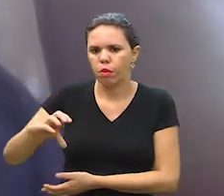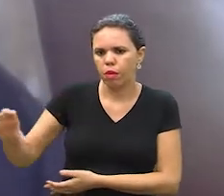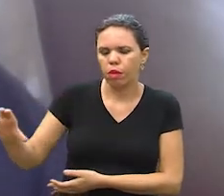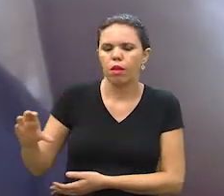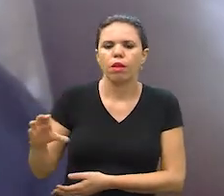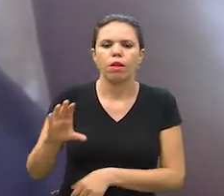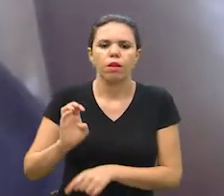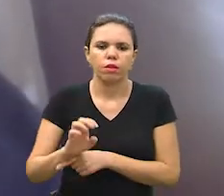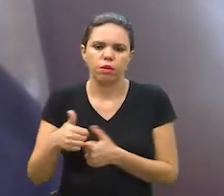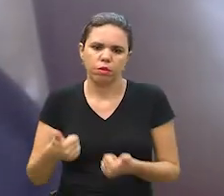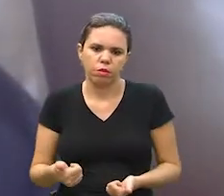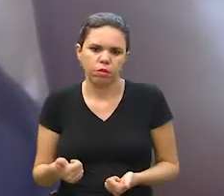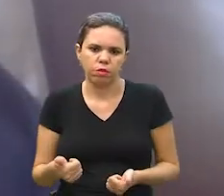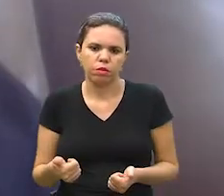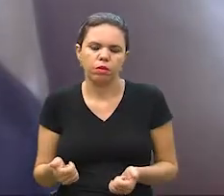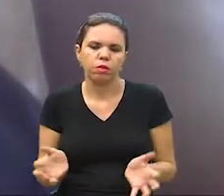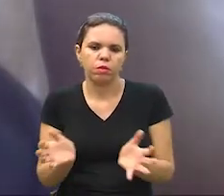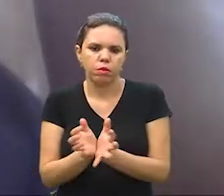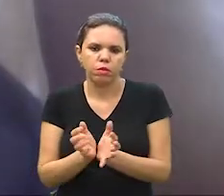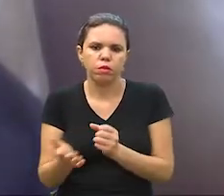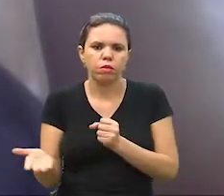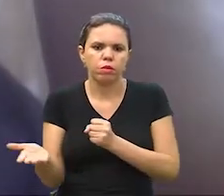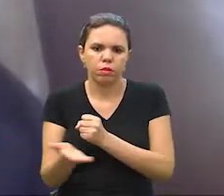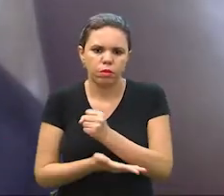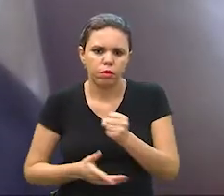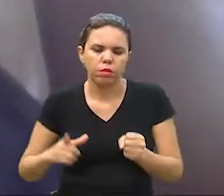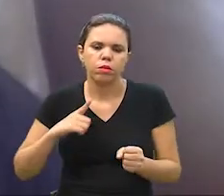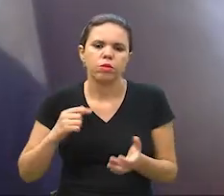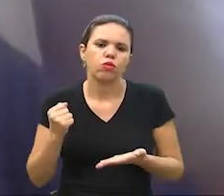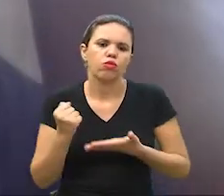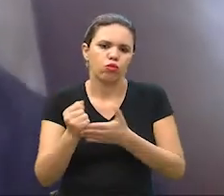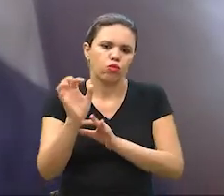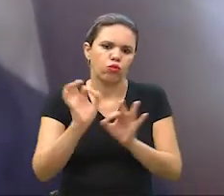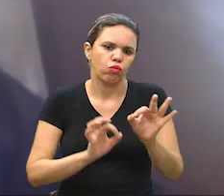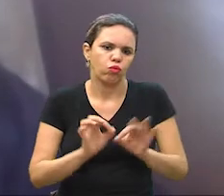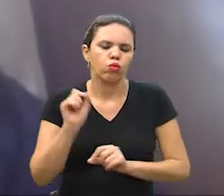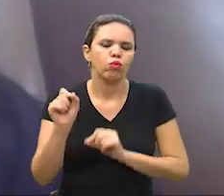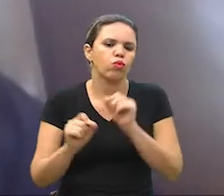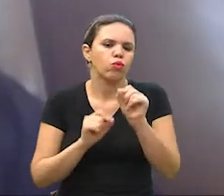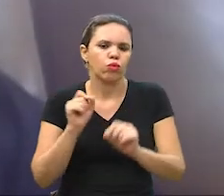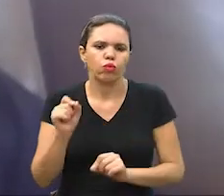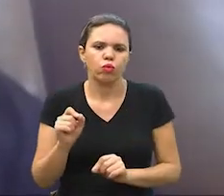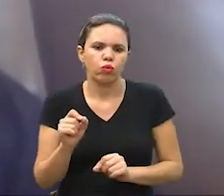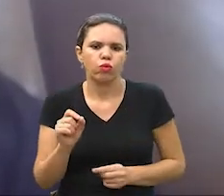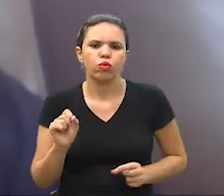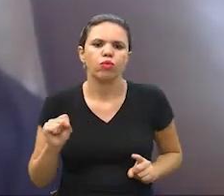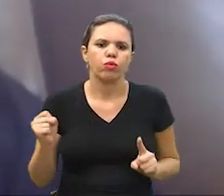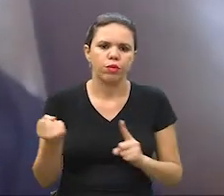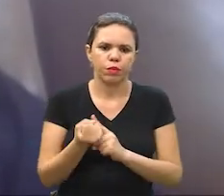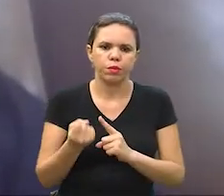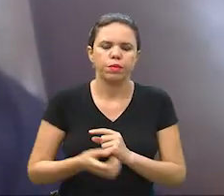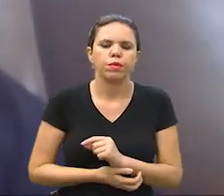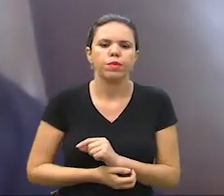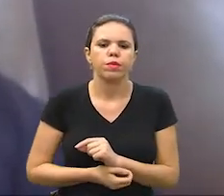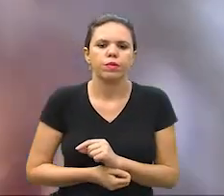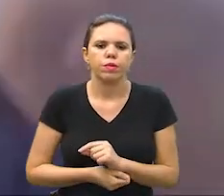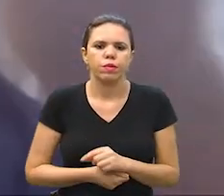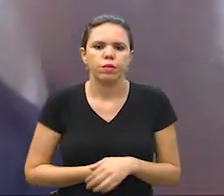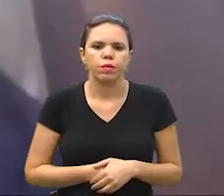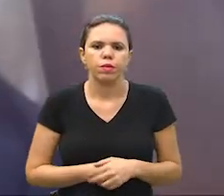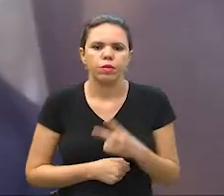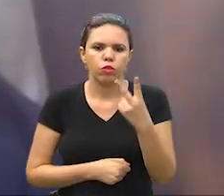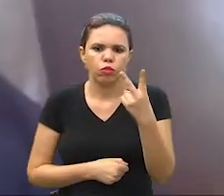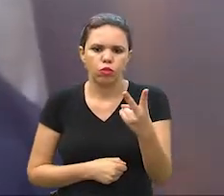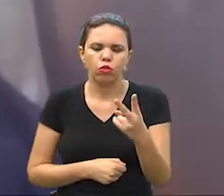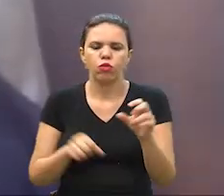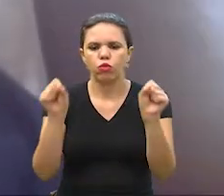estado, tudo bem. Mas é um comitê que, basicamente, tem que ajudar a organizar o quê? A assistência de